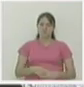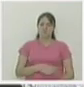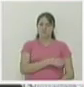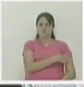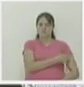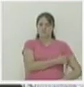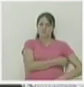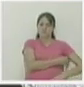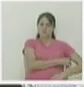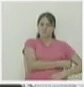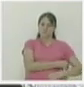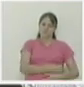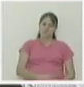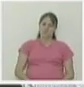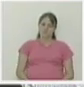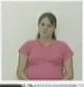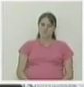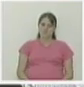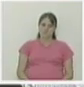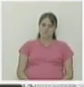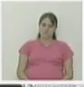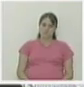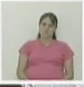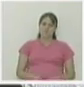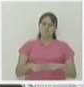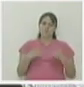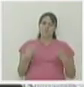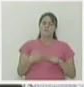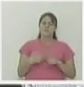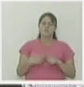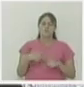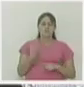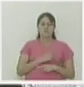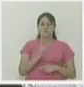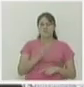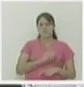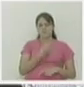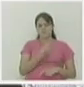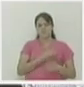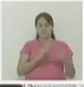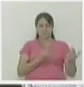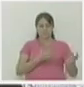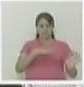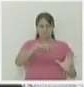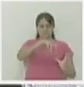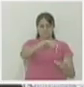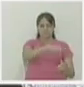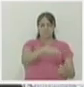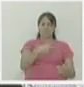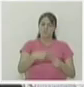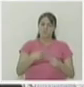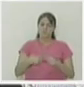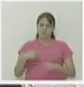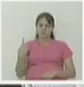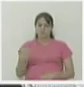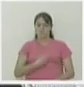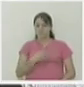outros. Mas por que nós não vivemos assim? Porque realmente a nossa natureza é